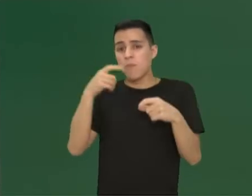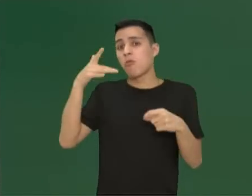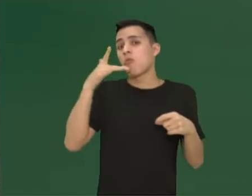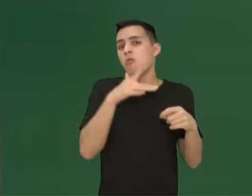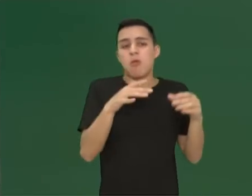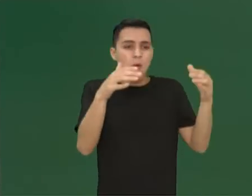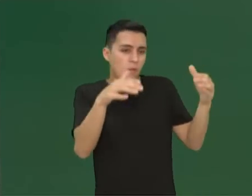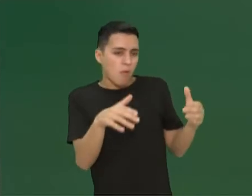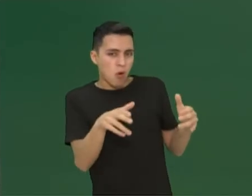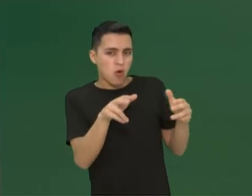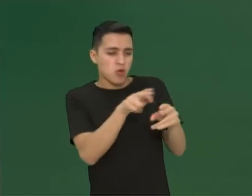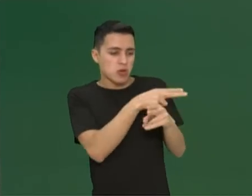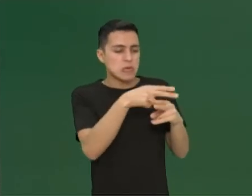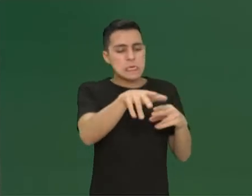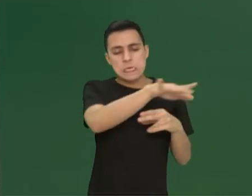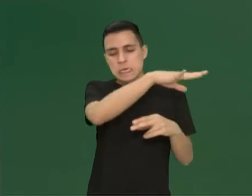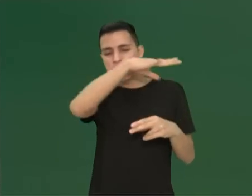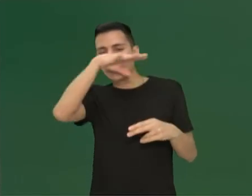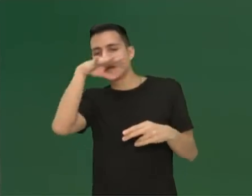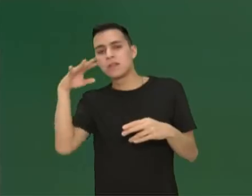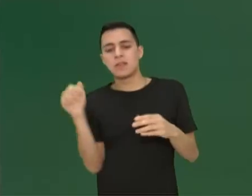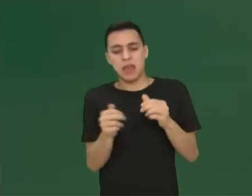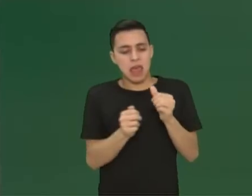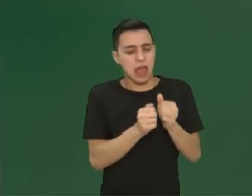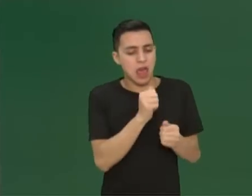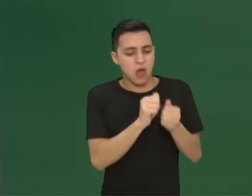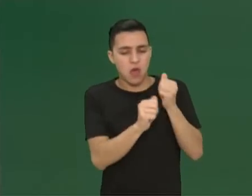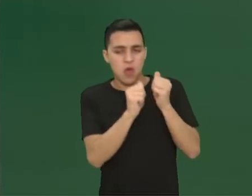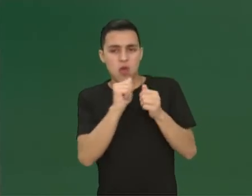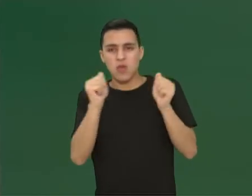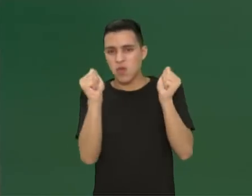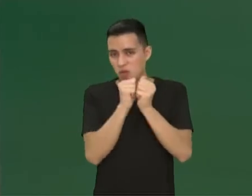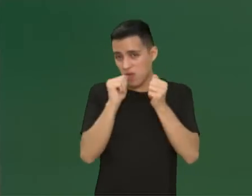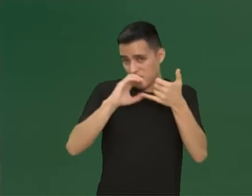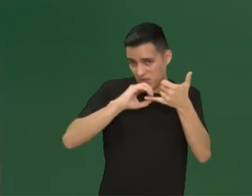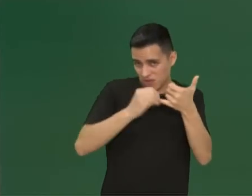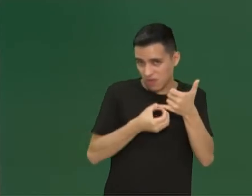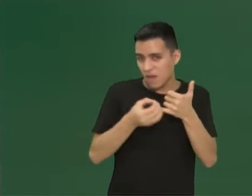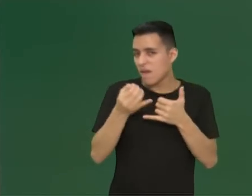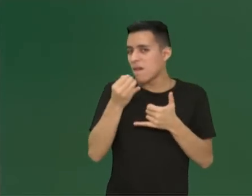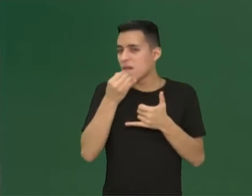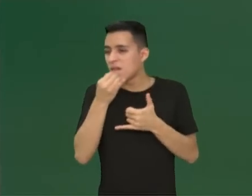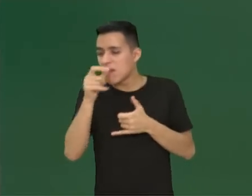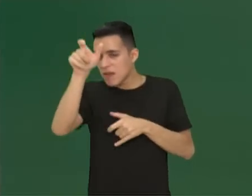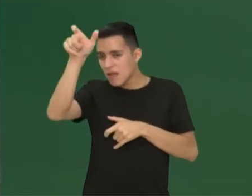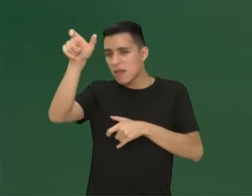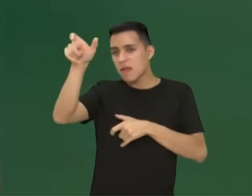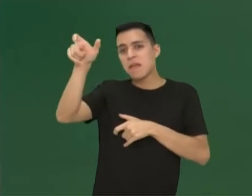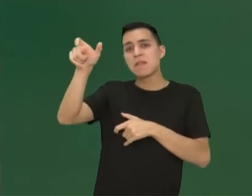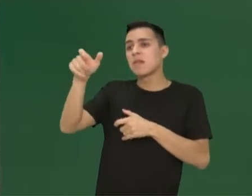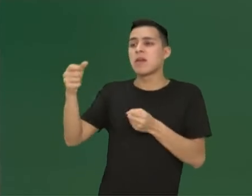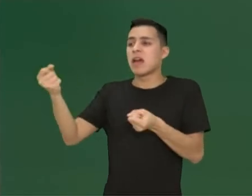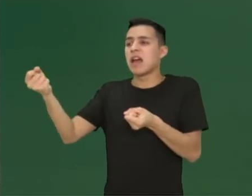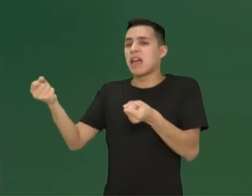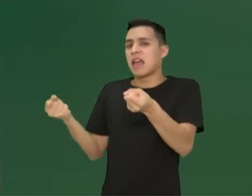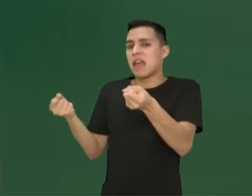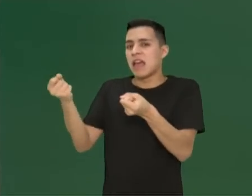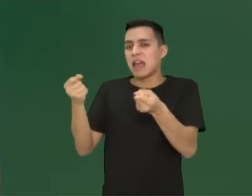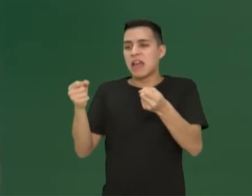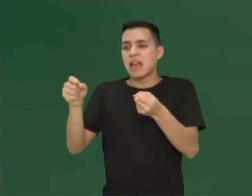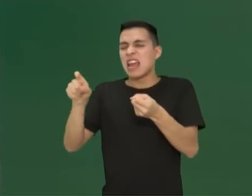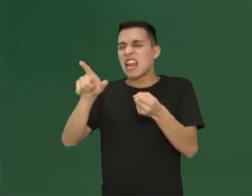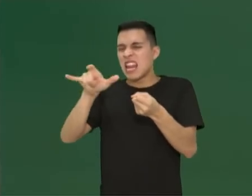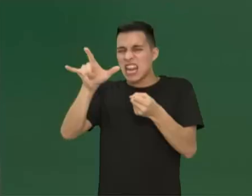bolo de chocolate, né? Um arroz com feijão. Mas e se tem, por exemplo, um caminhão do lixo, alguém esqueceu de tirar lixo?